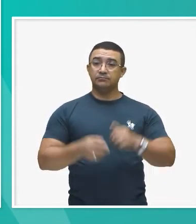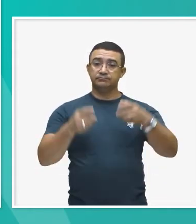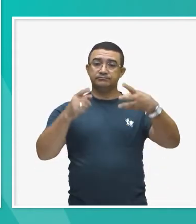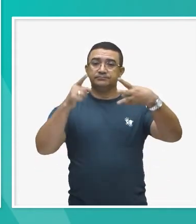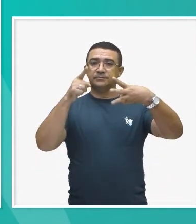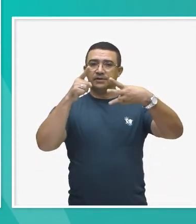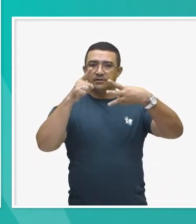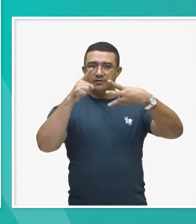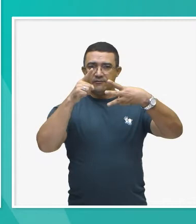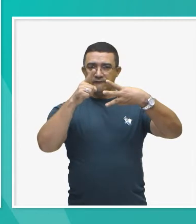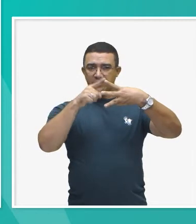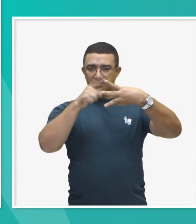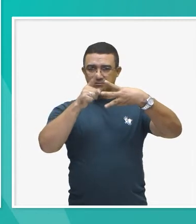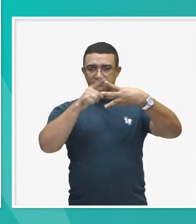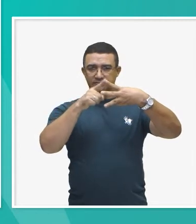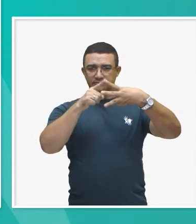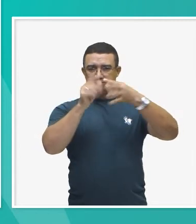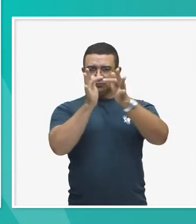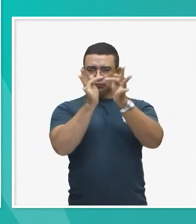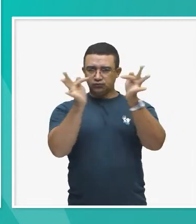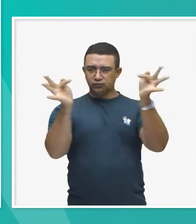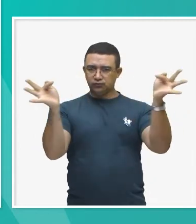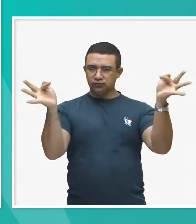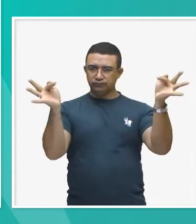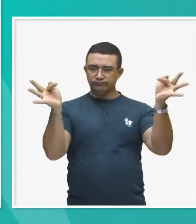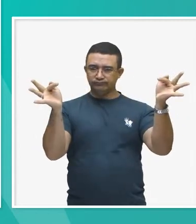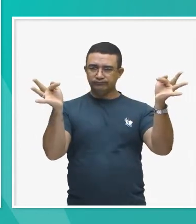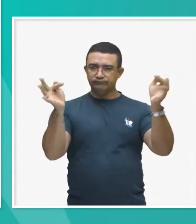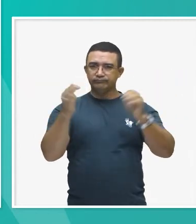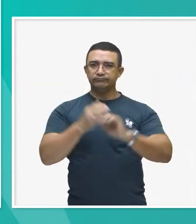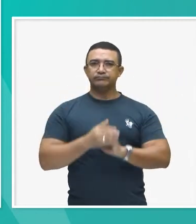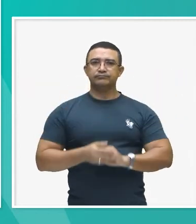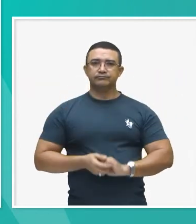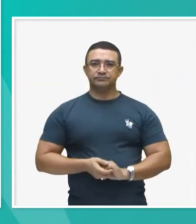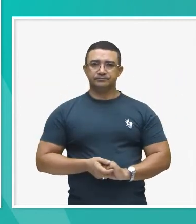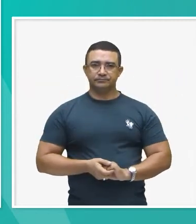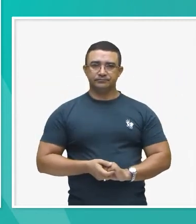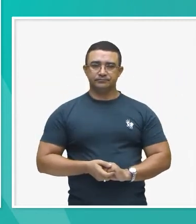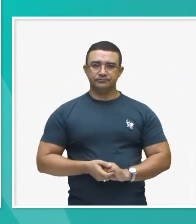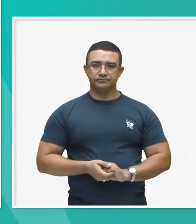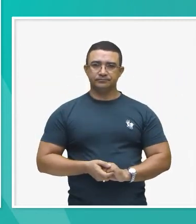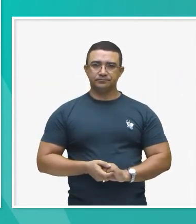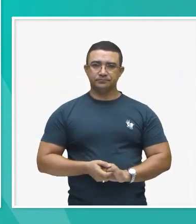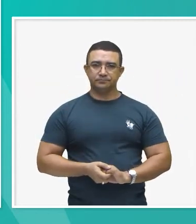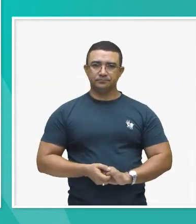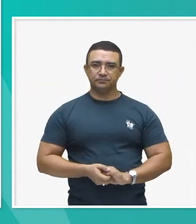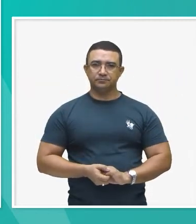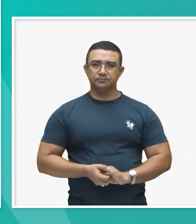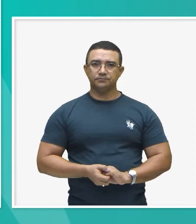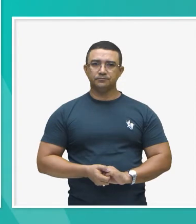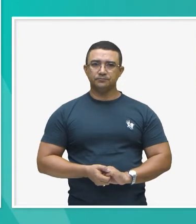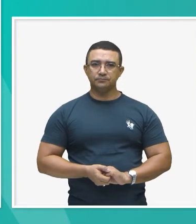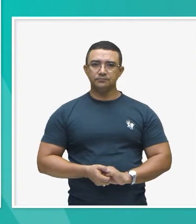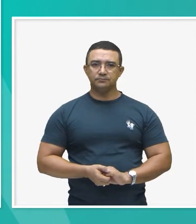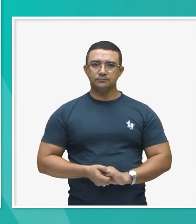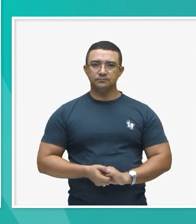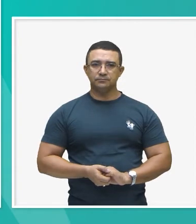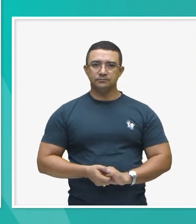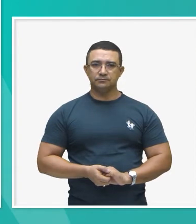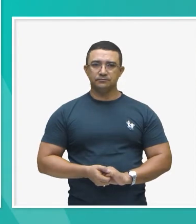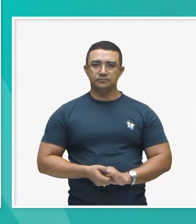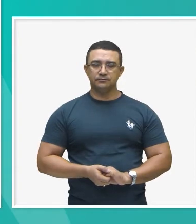ships must leave this area. It is important to warn you that those